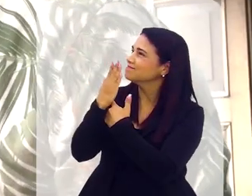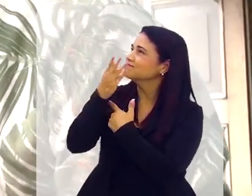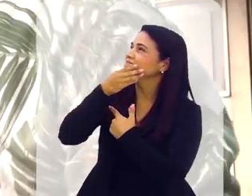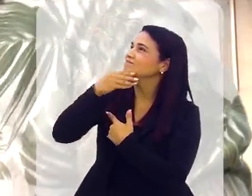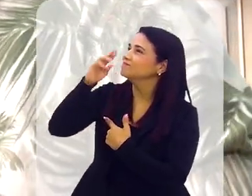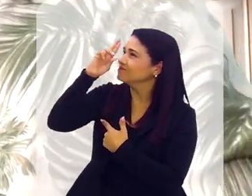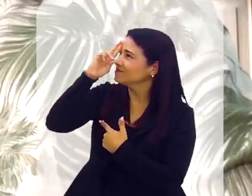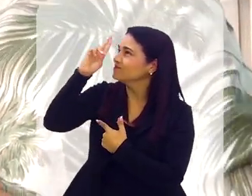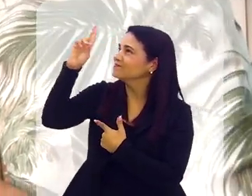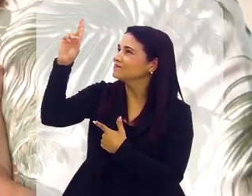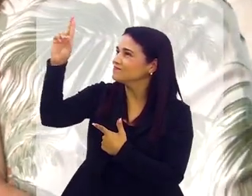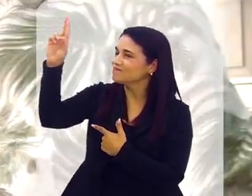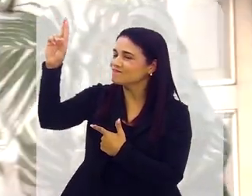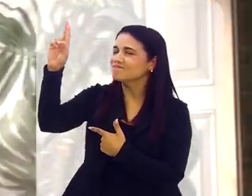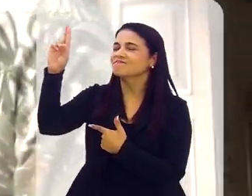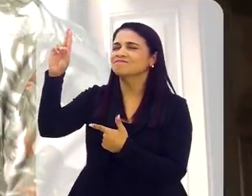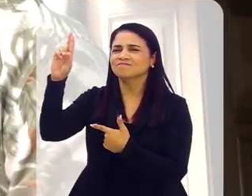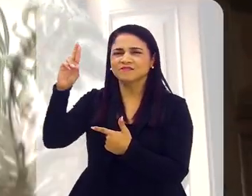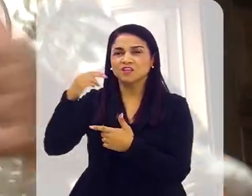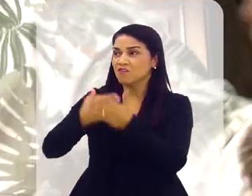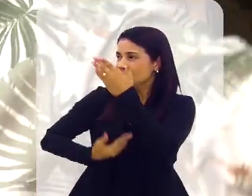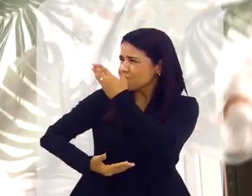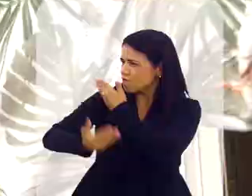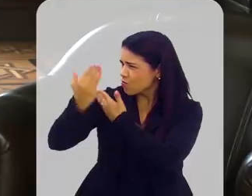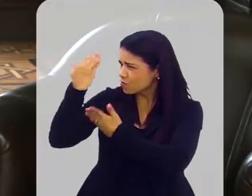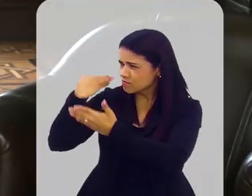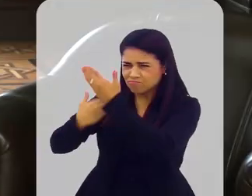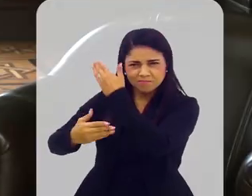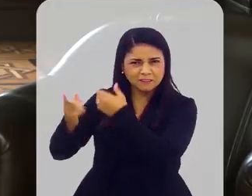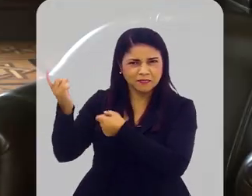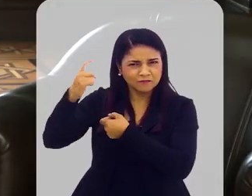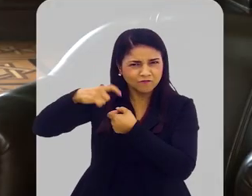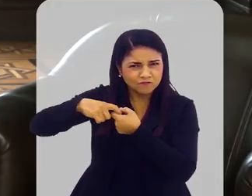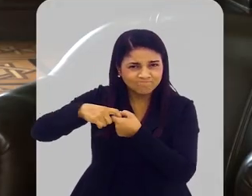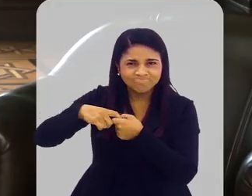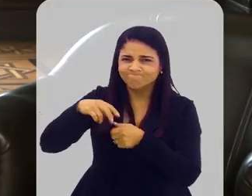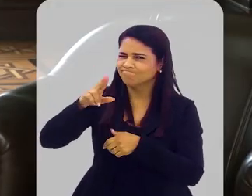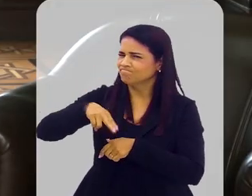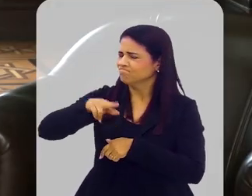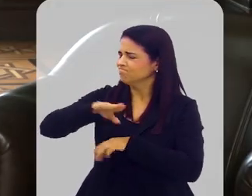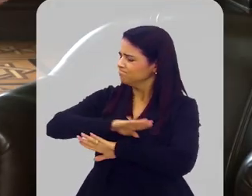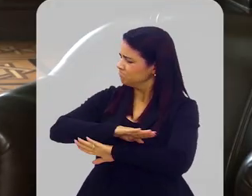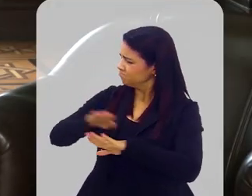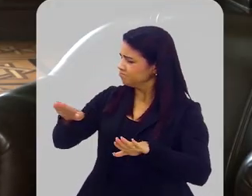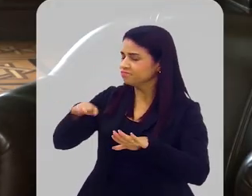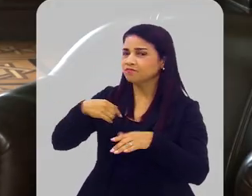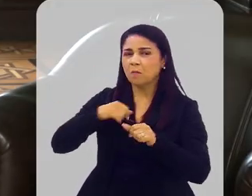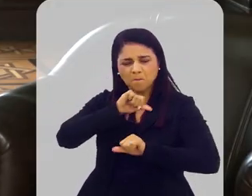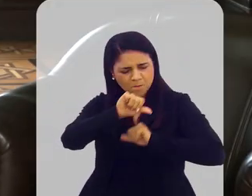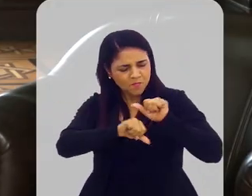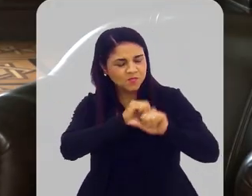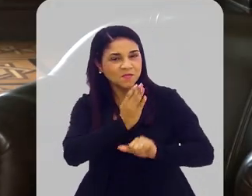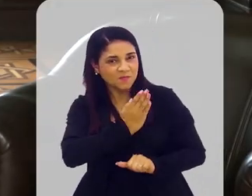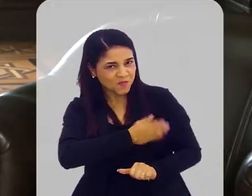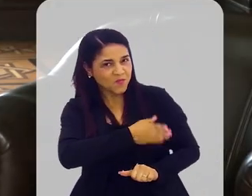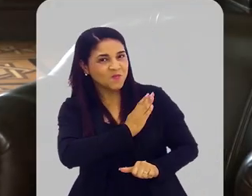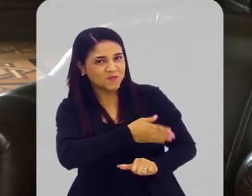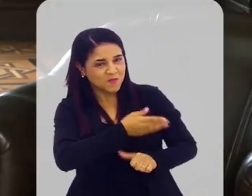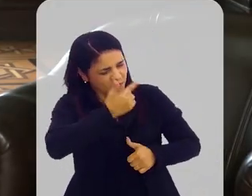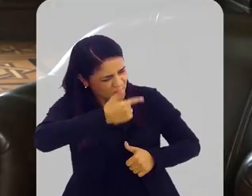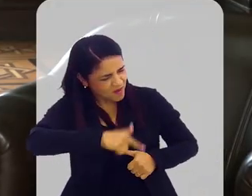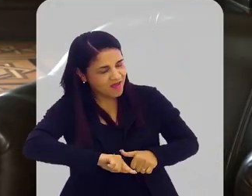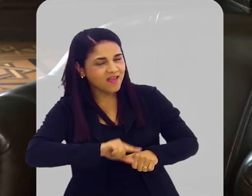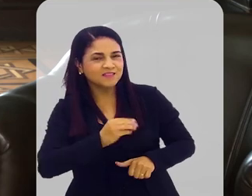me ajudar, Senhor. Não deixe eu voltar atrás. Converte o meu